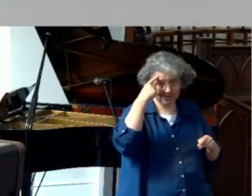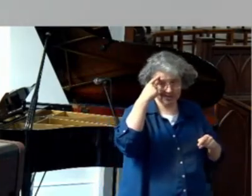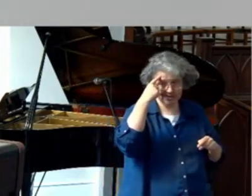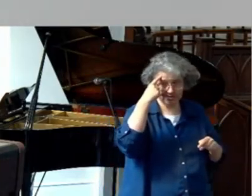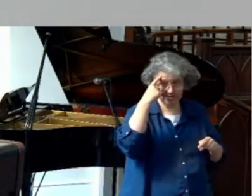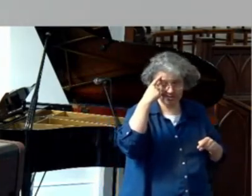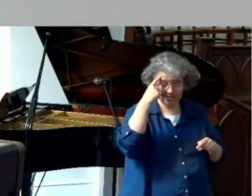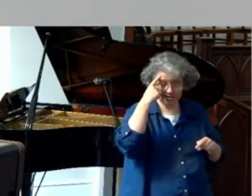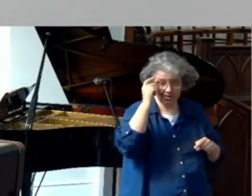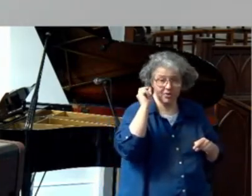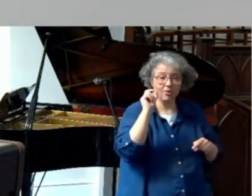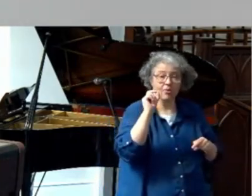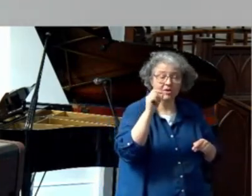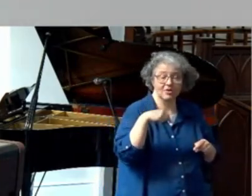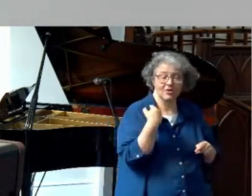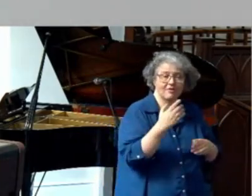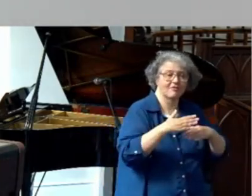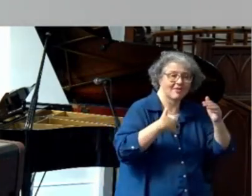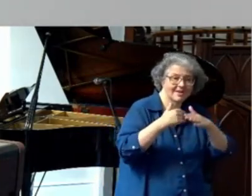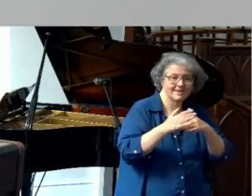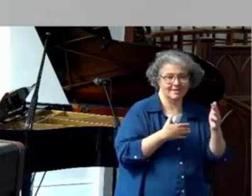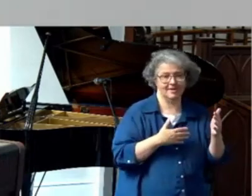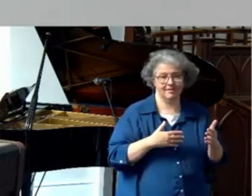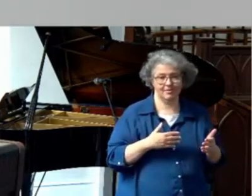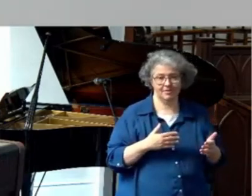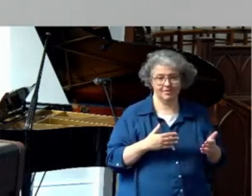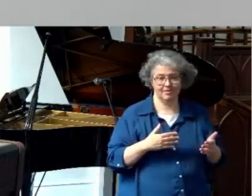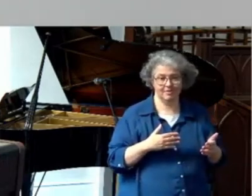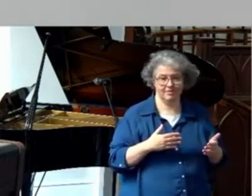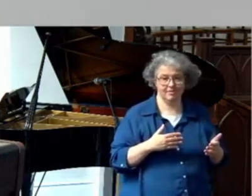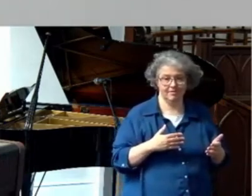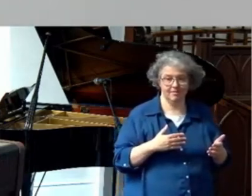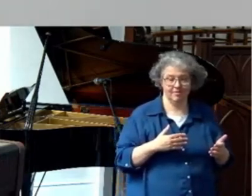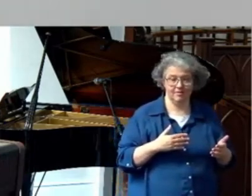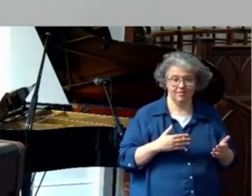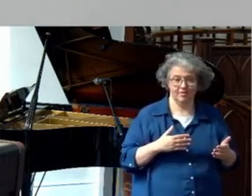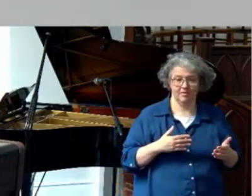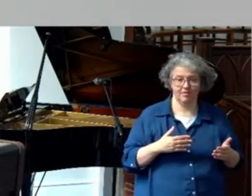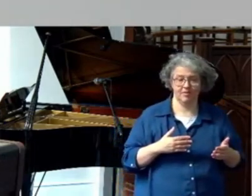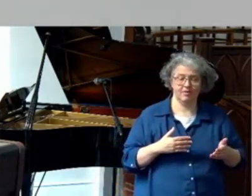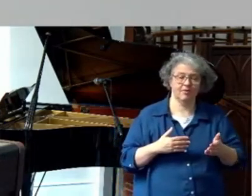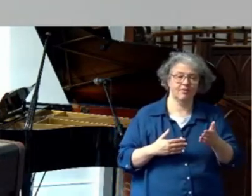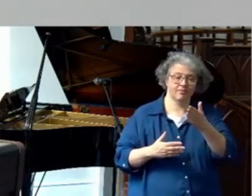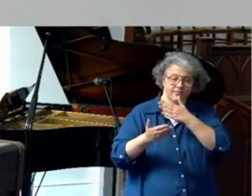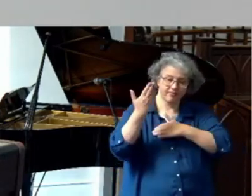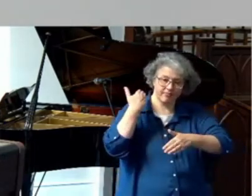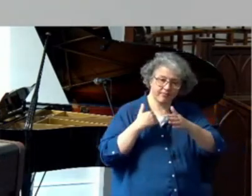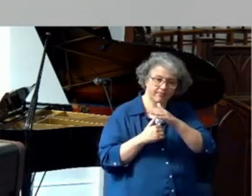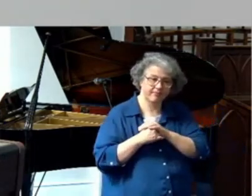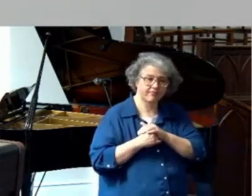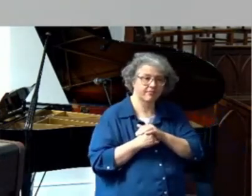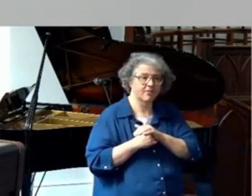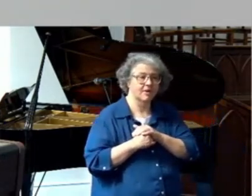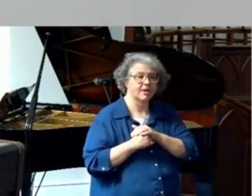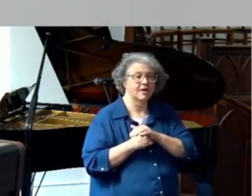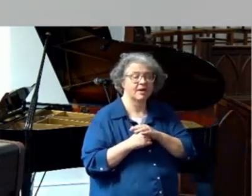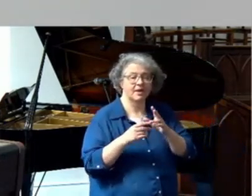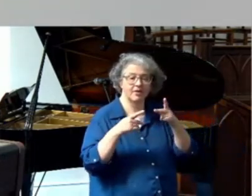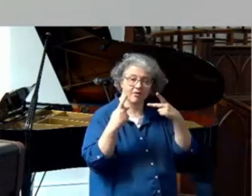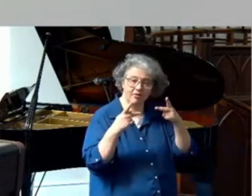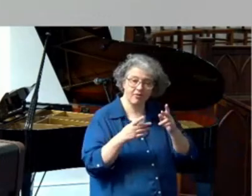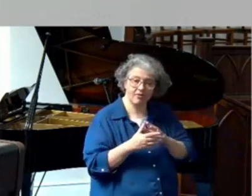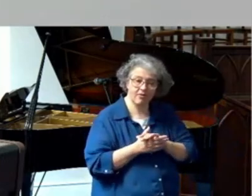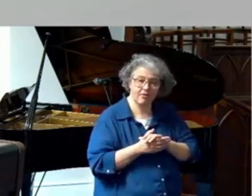faremos, o que dizer de Matthew Henry, no seu comentário exatamente aqui sobre o livro de Tiago, que